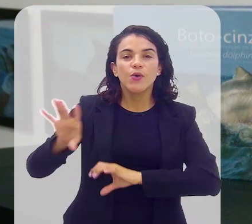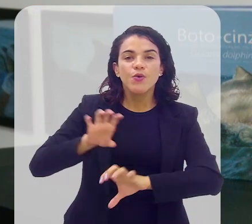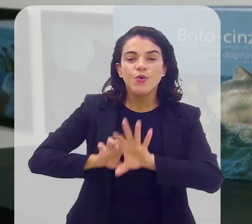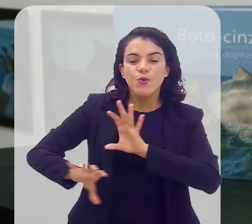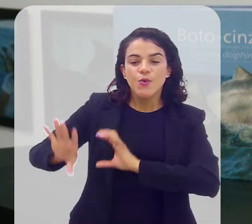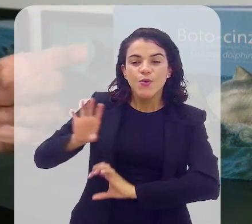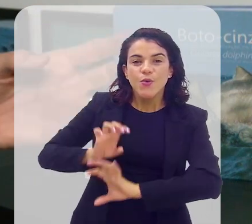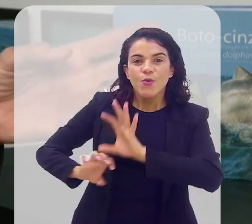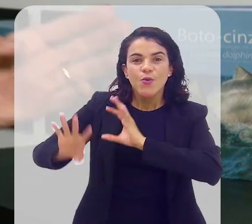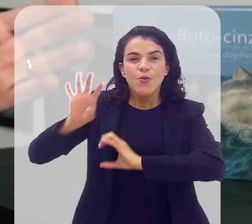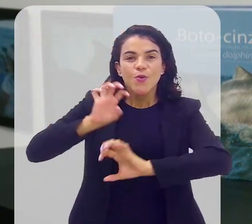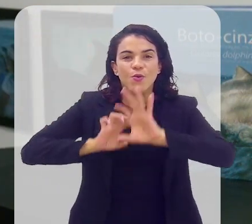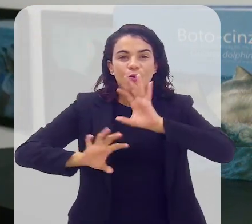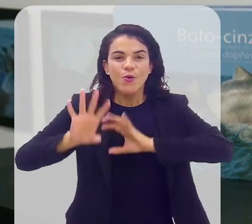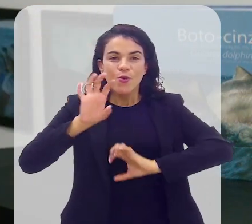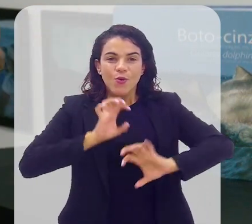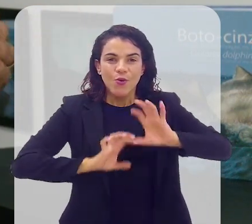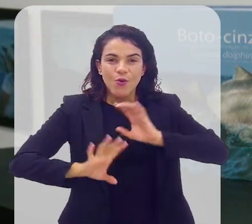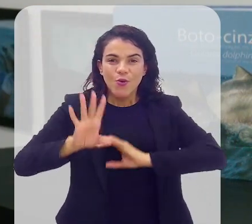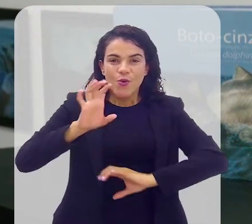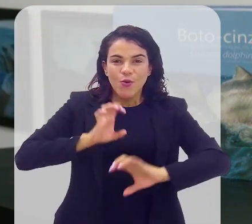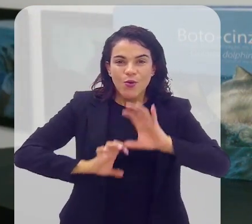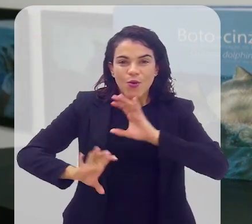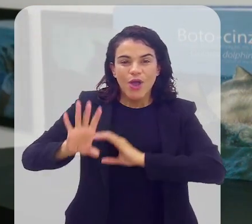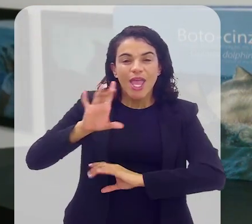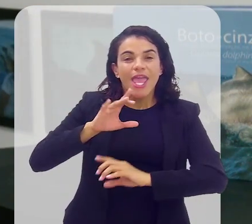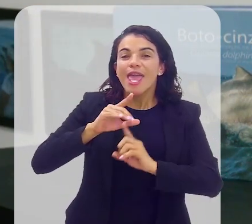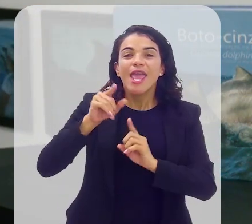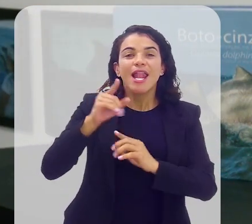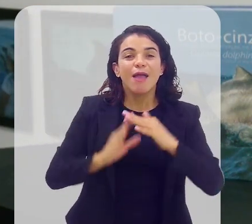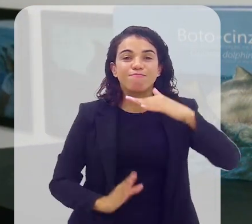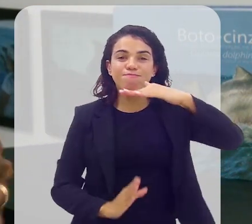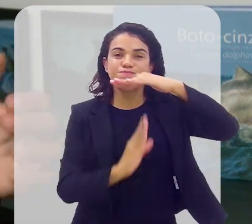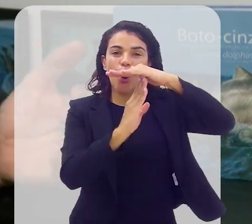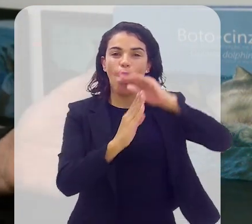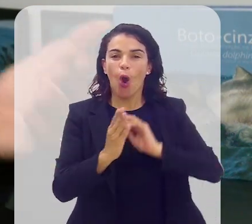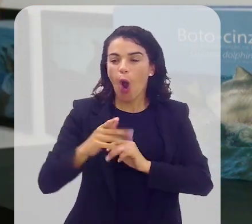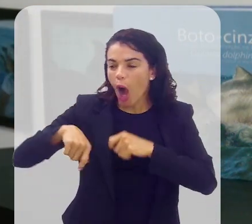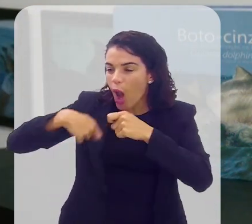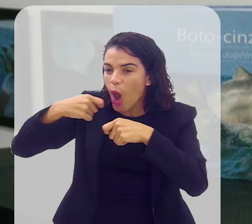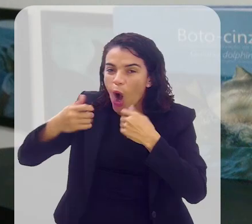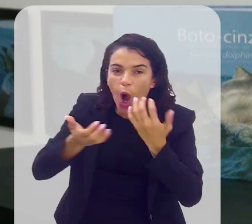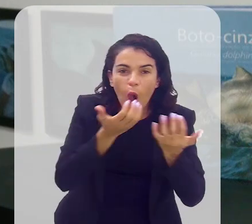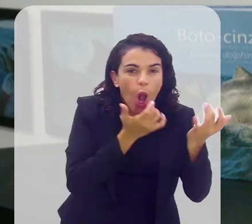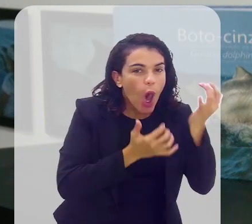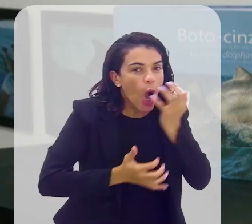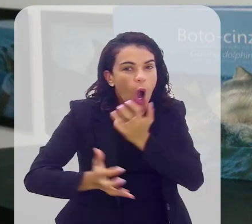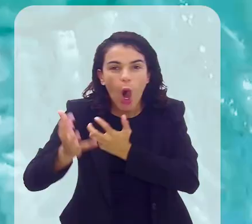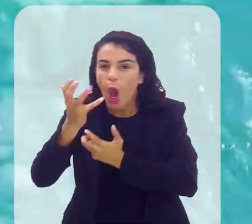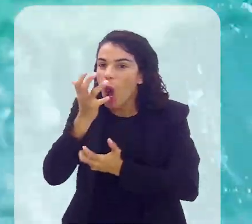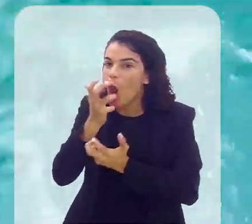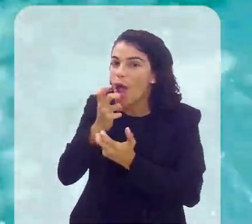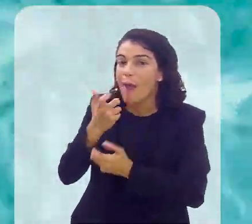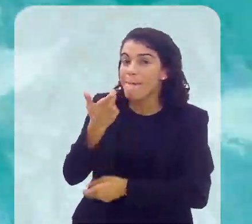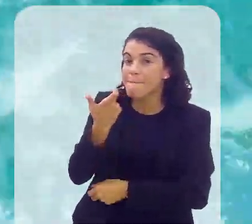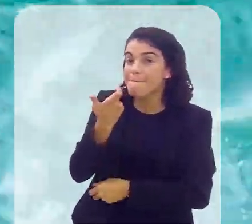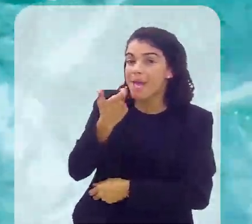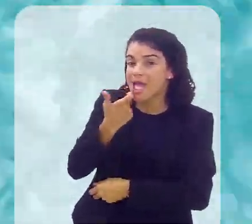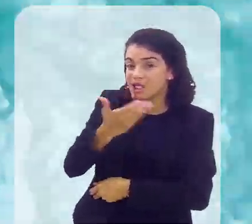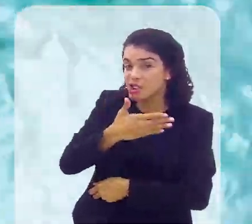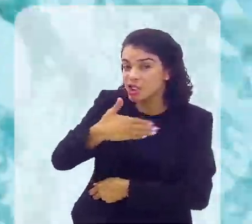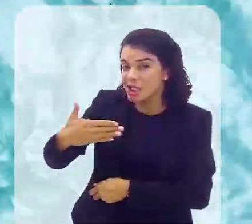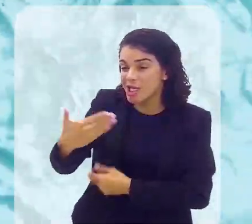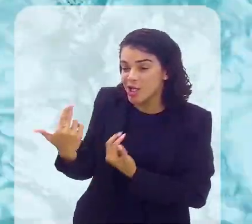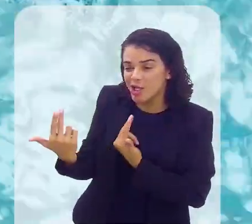ele acumula ao longo do tempo e por ser topo de cadeia alimentar, tudo que ele come, os peixes que ele come são os peixes que a gente